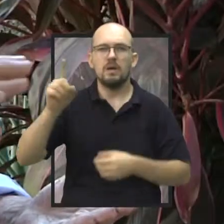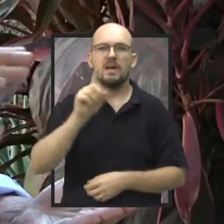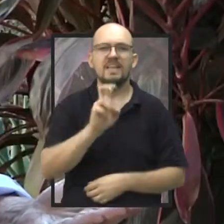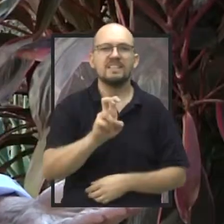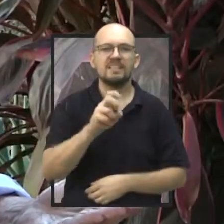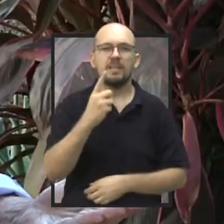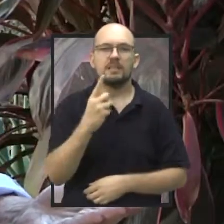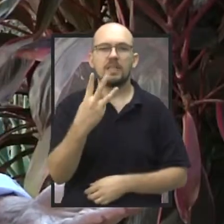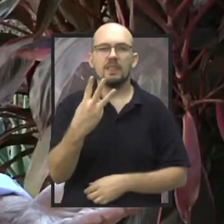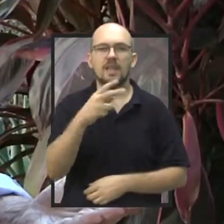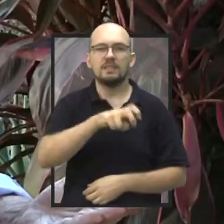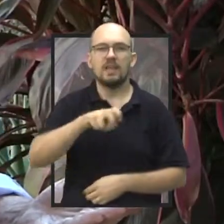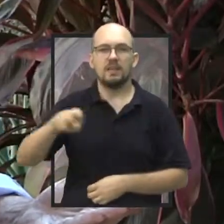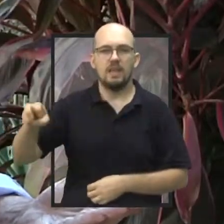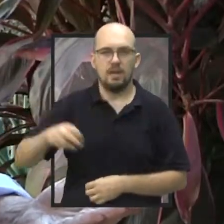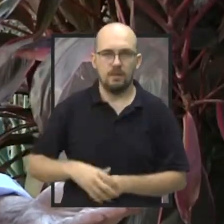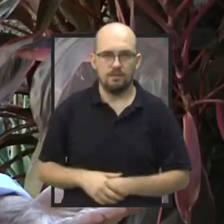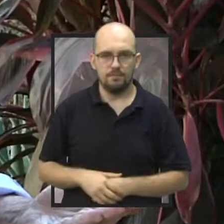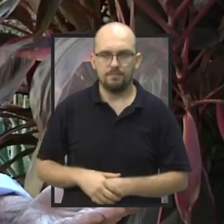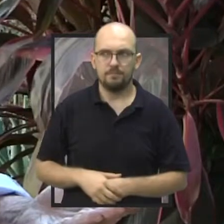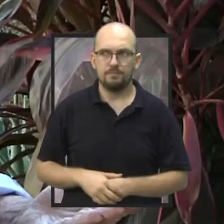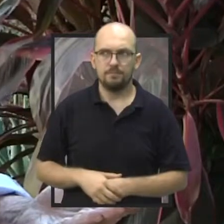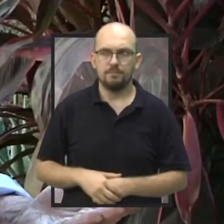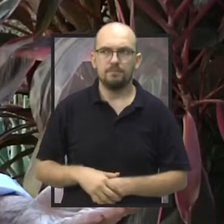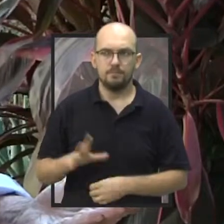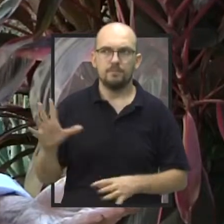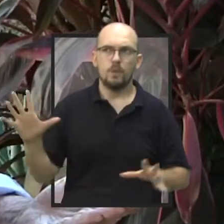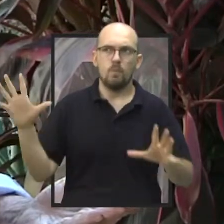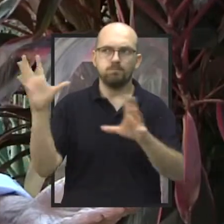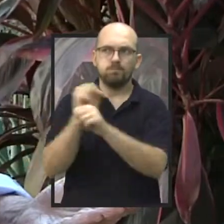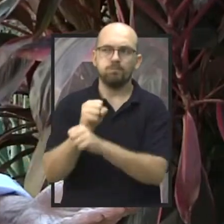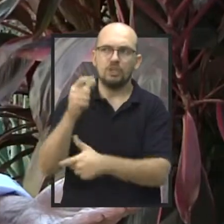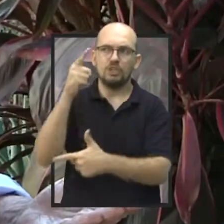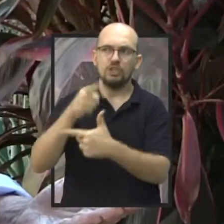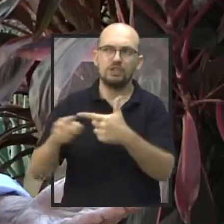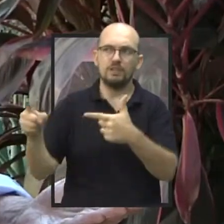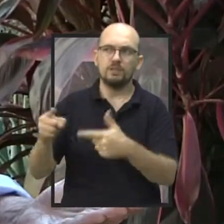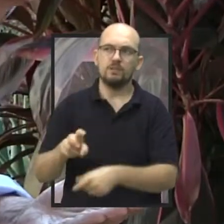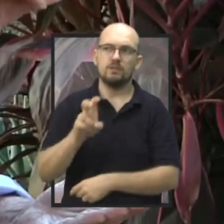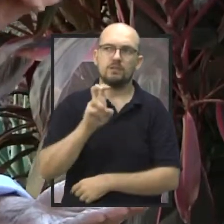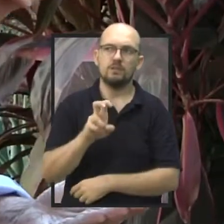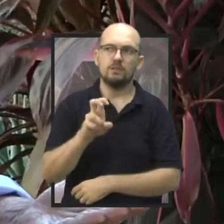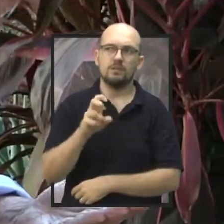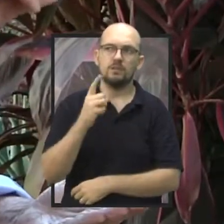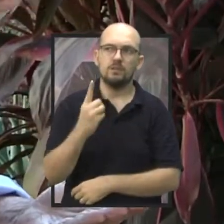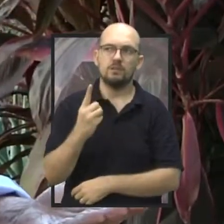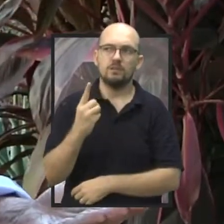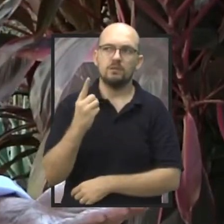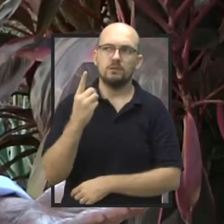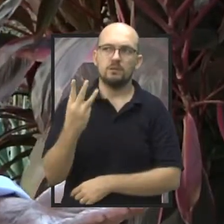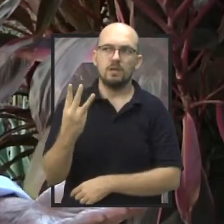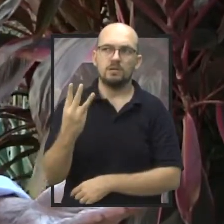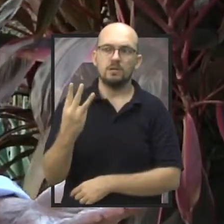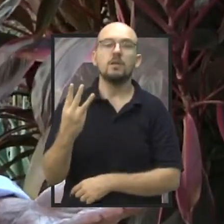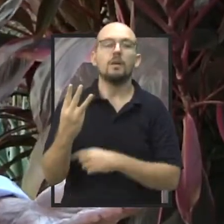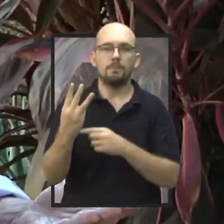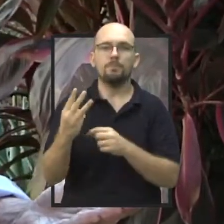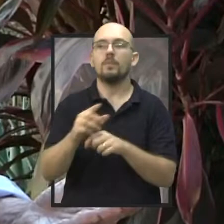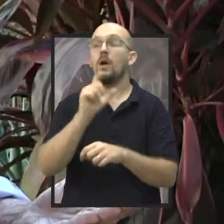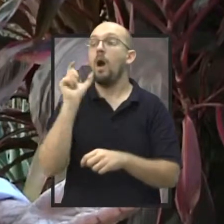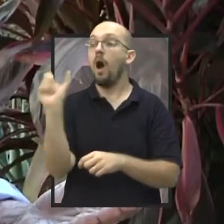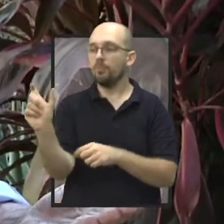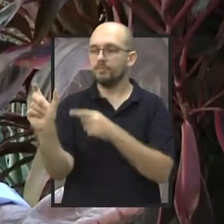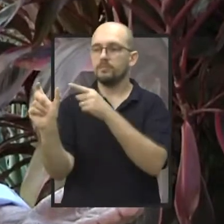Então, aquele número você divide pelas 513 cadeiras, você vai obter o quê? O quociente